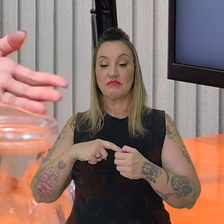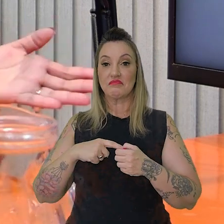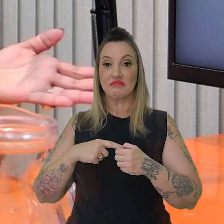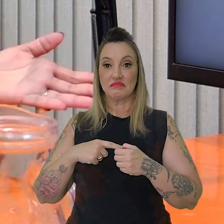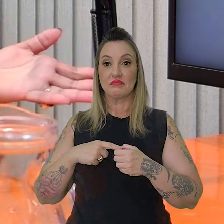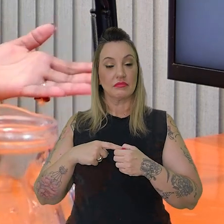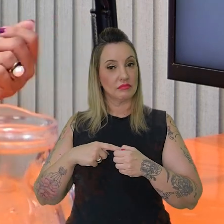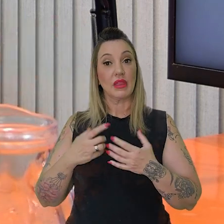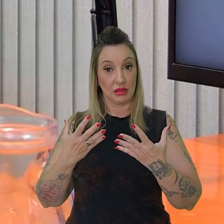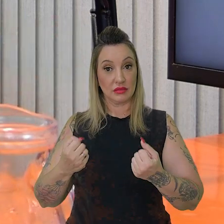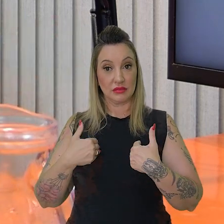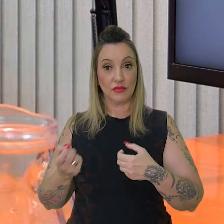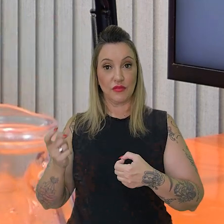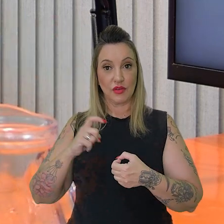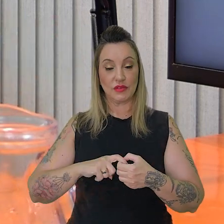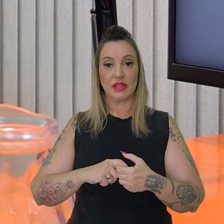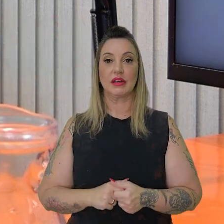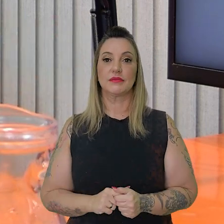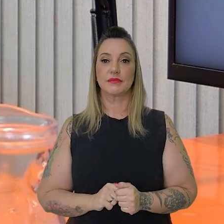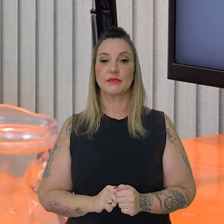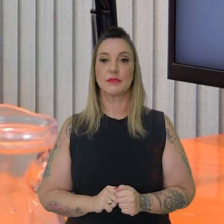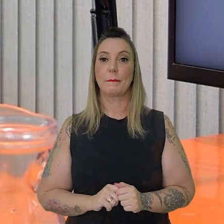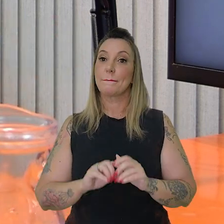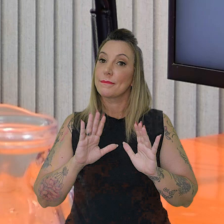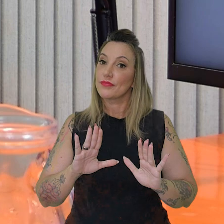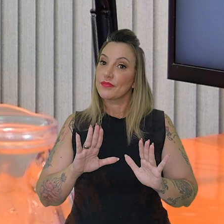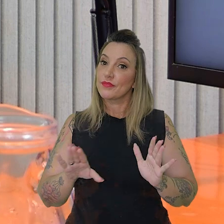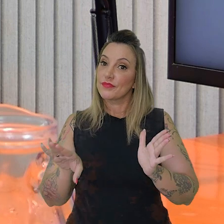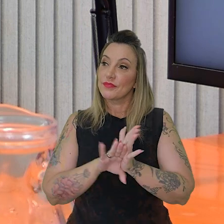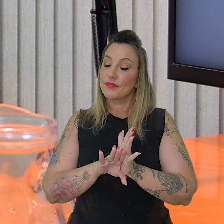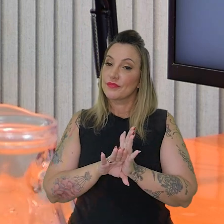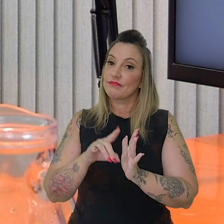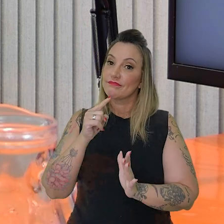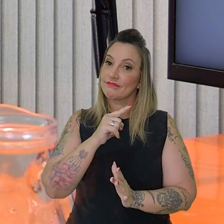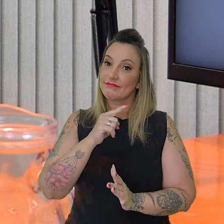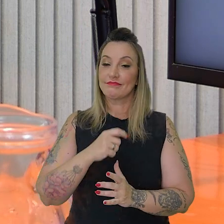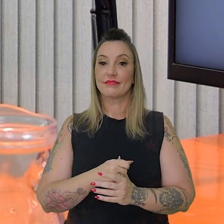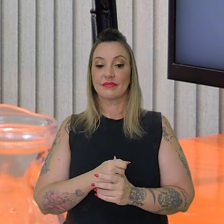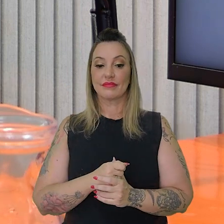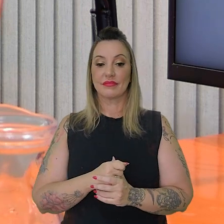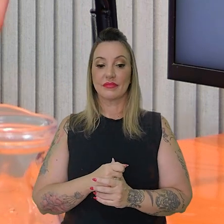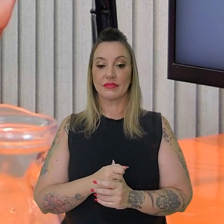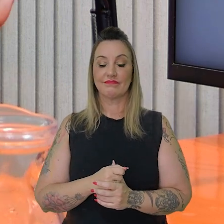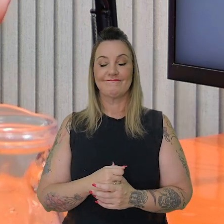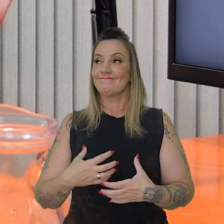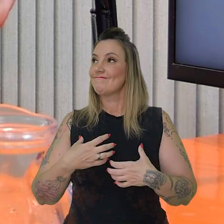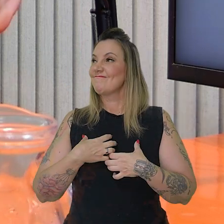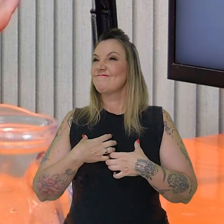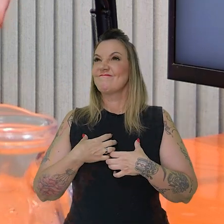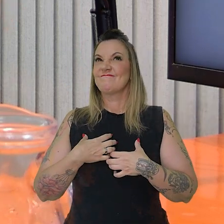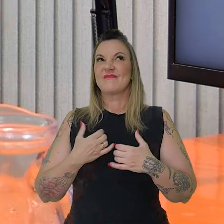a a porta aberta para mim que massa mas chegando lá não me reencontrei